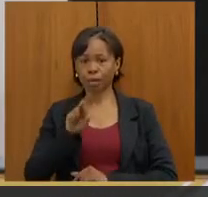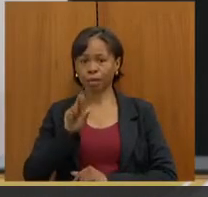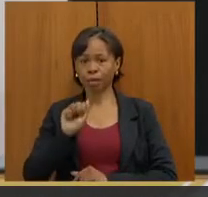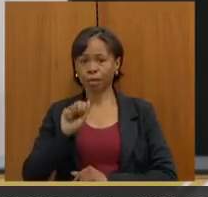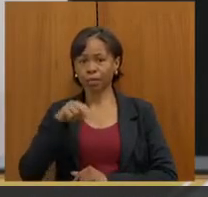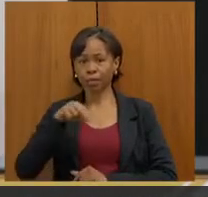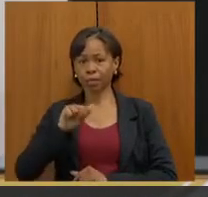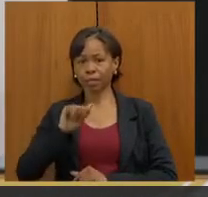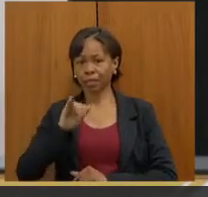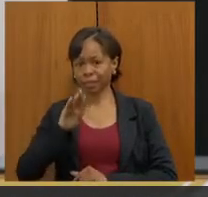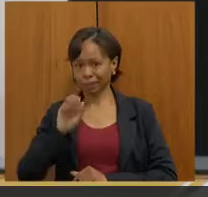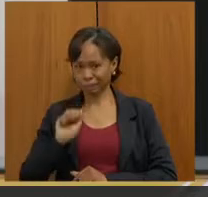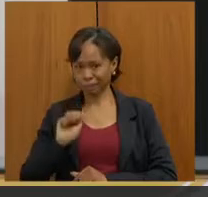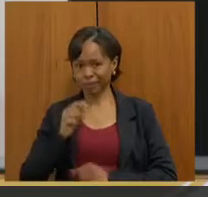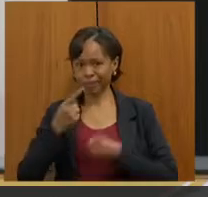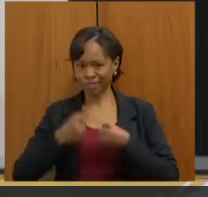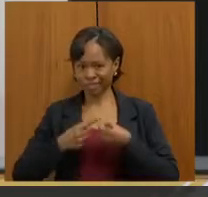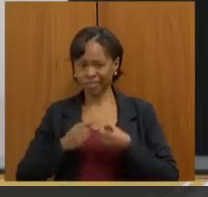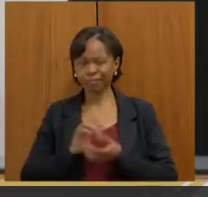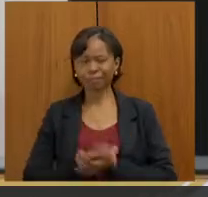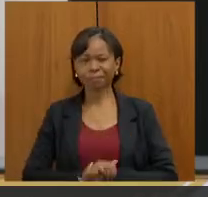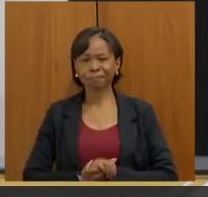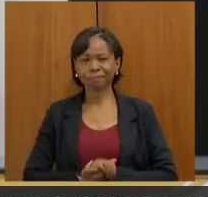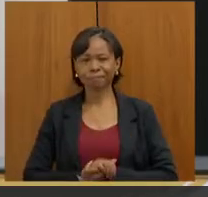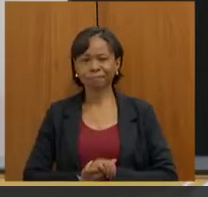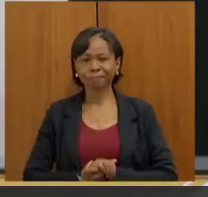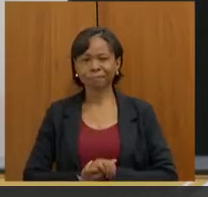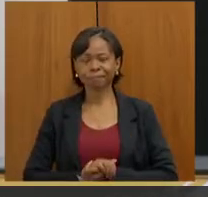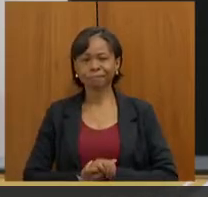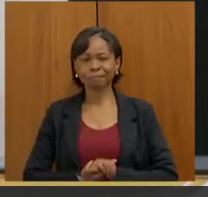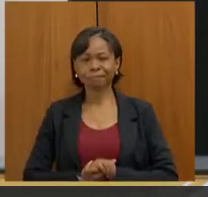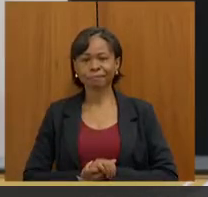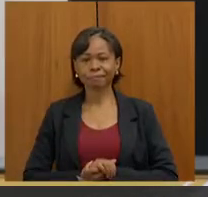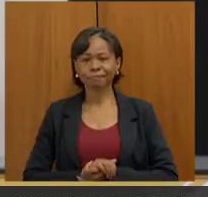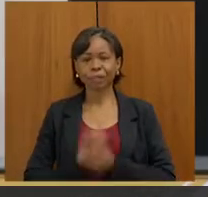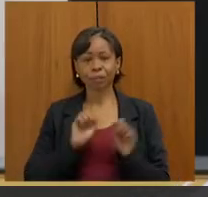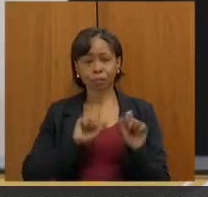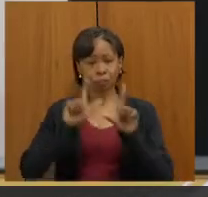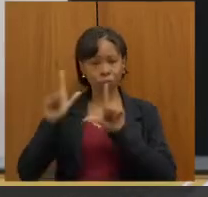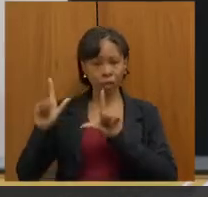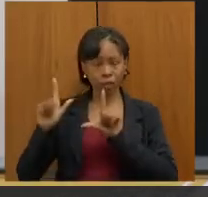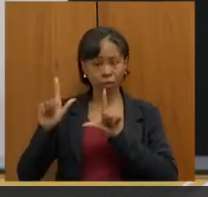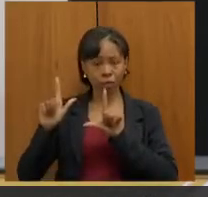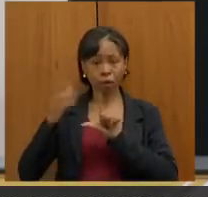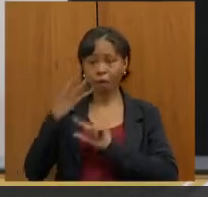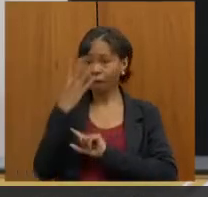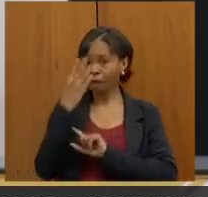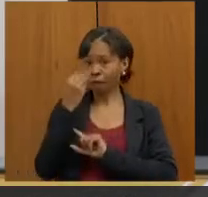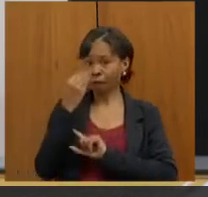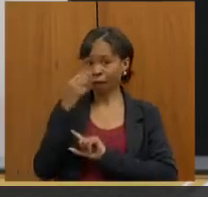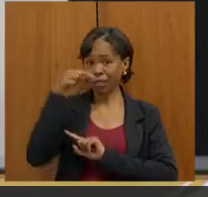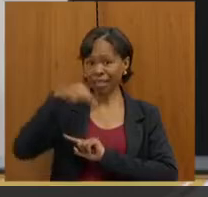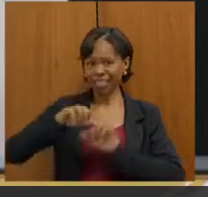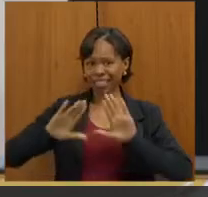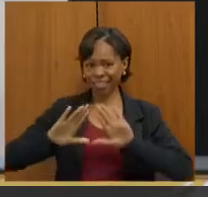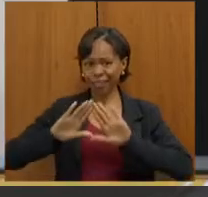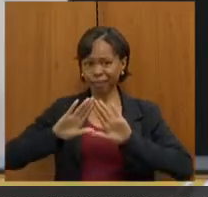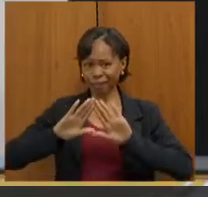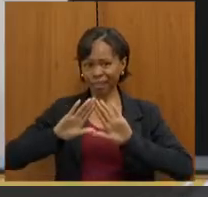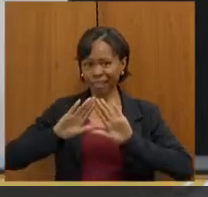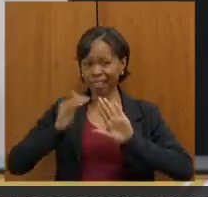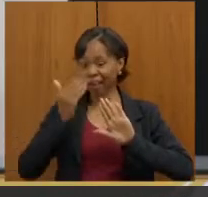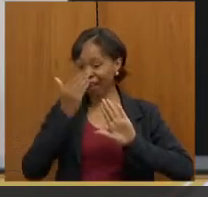de passar a palavra só apresentar pedir para colocar a foto da fachada aqui da Assembleia que